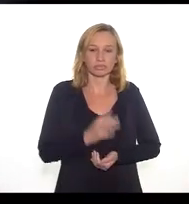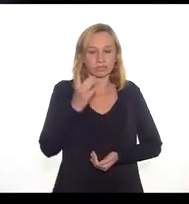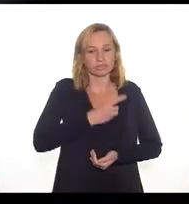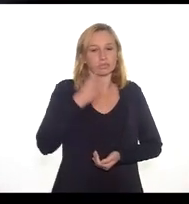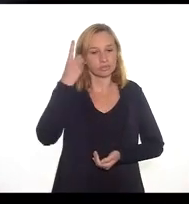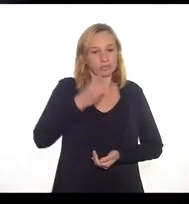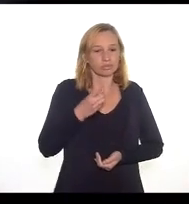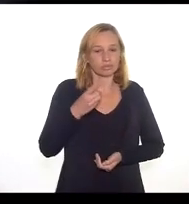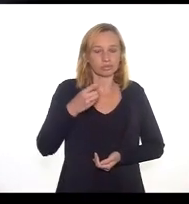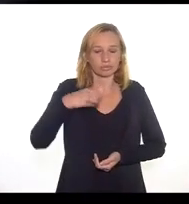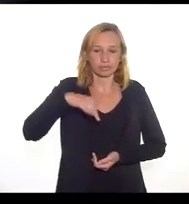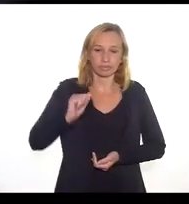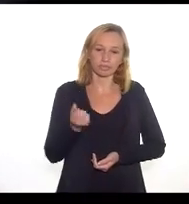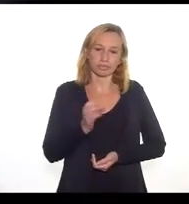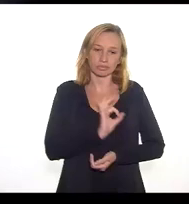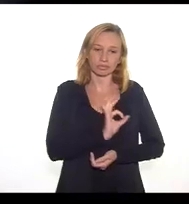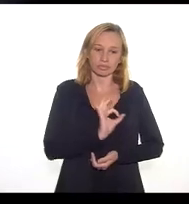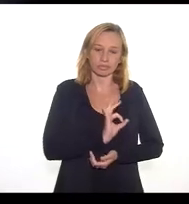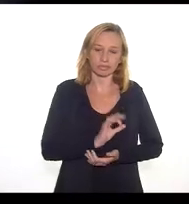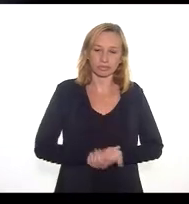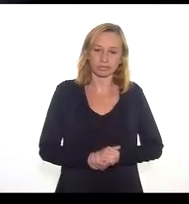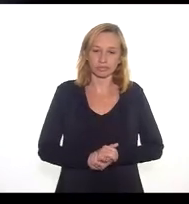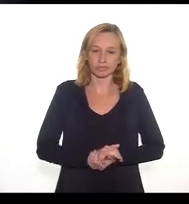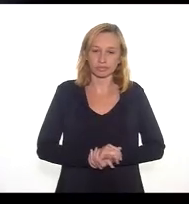Deputada Marta Rocha.